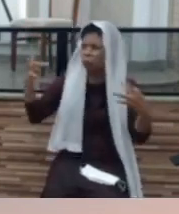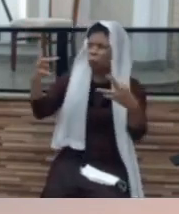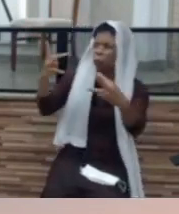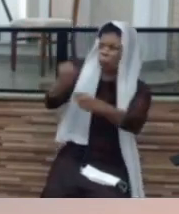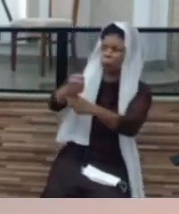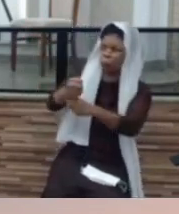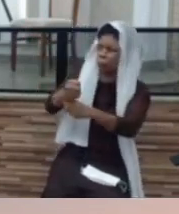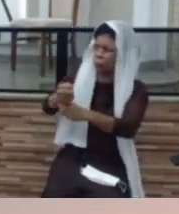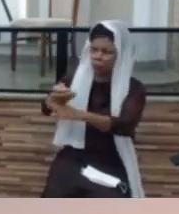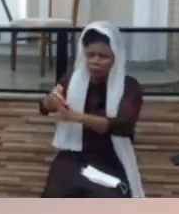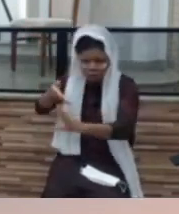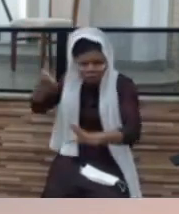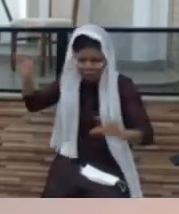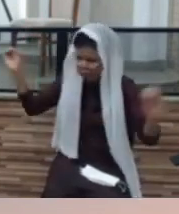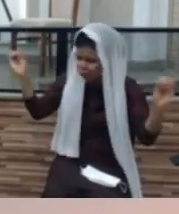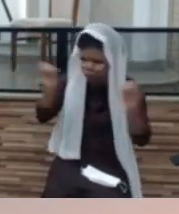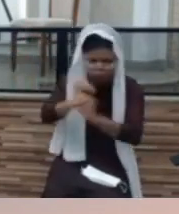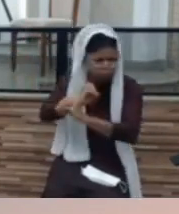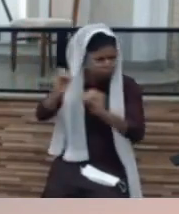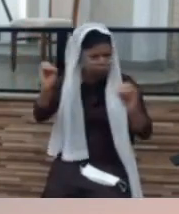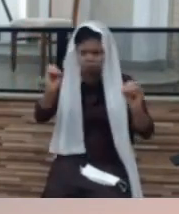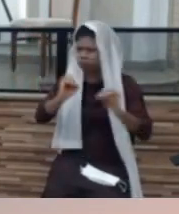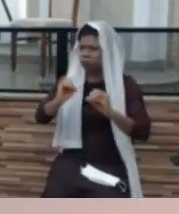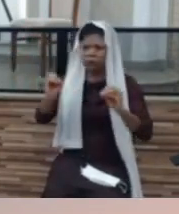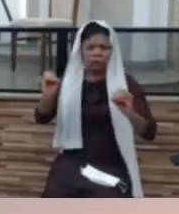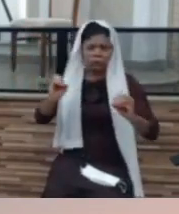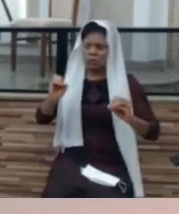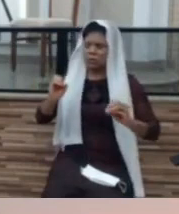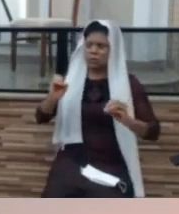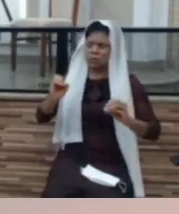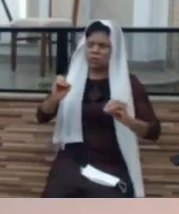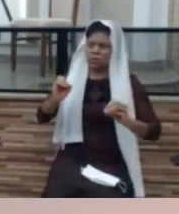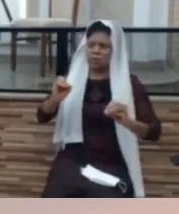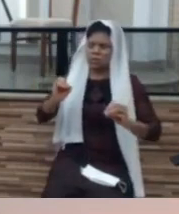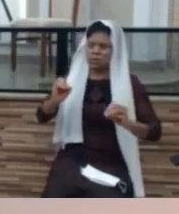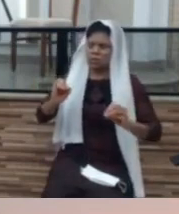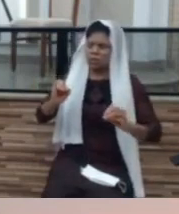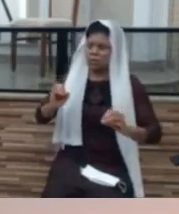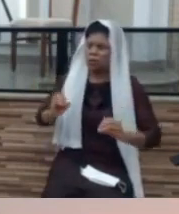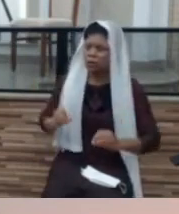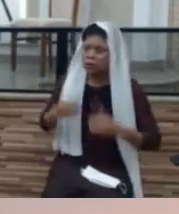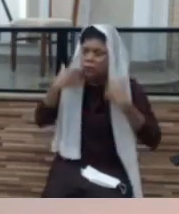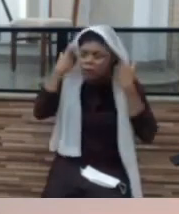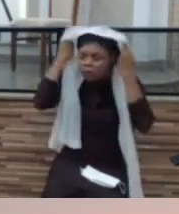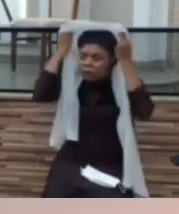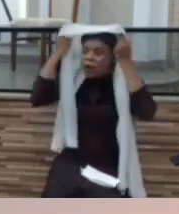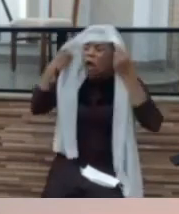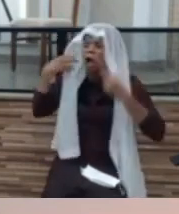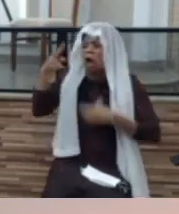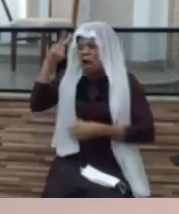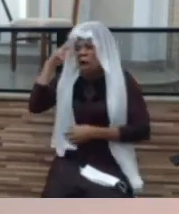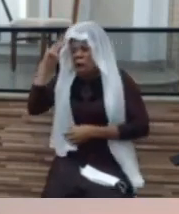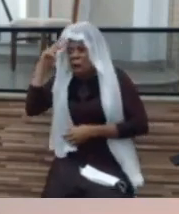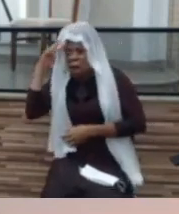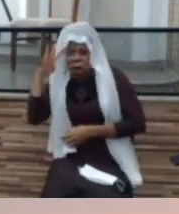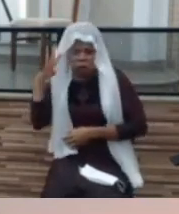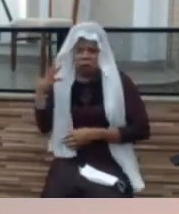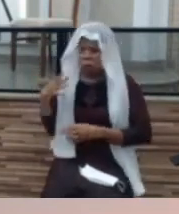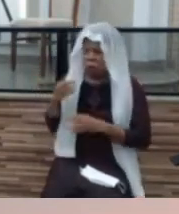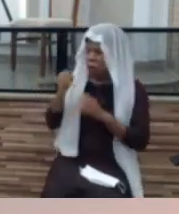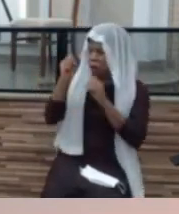mente. Nenhum gnóstico, nenhuma filosofia. Ninguém vem com nenhuma historinha para mudar o